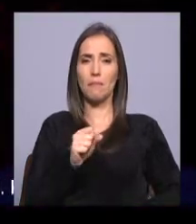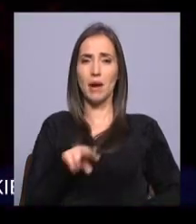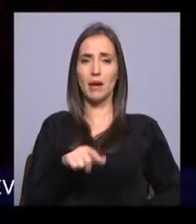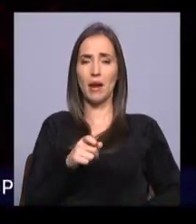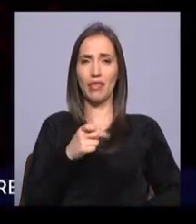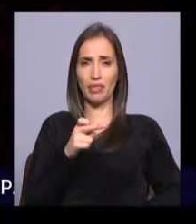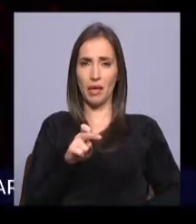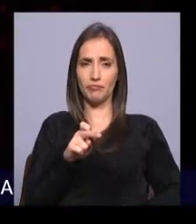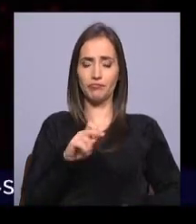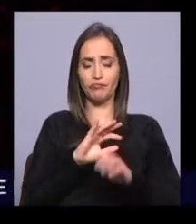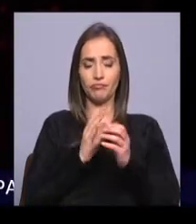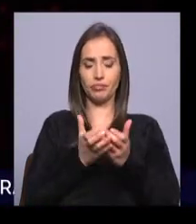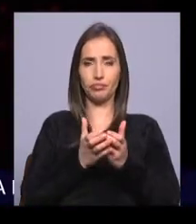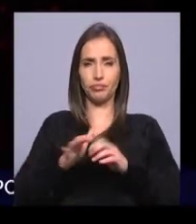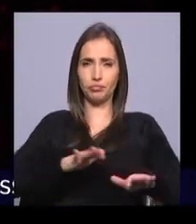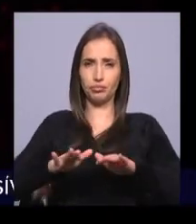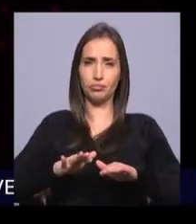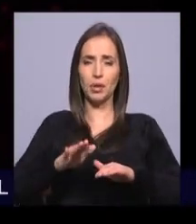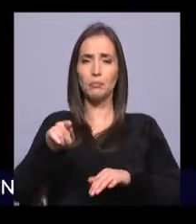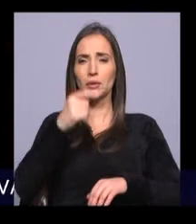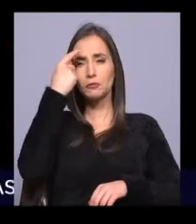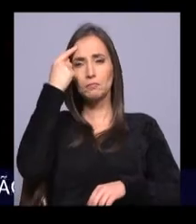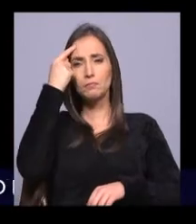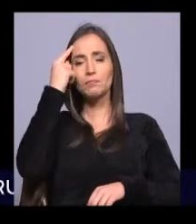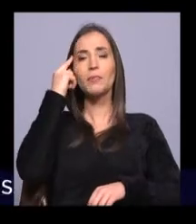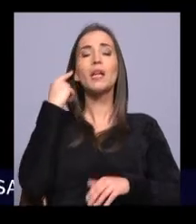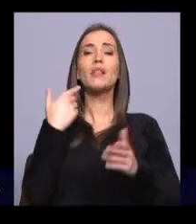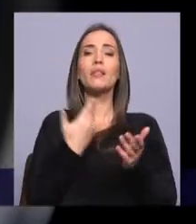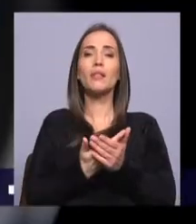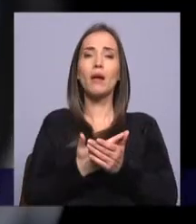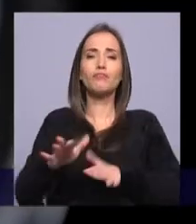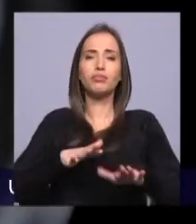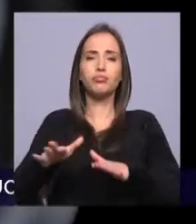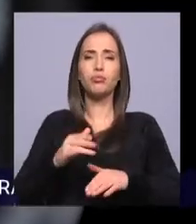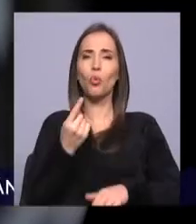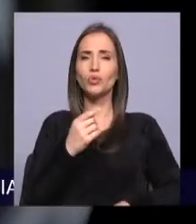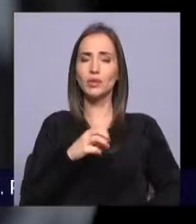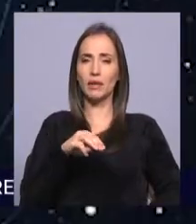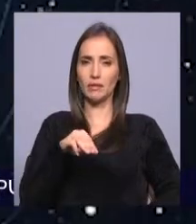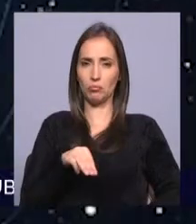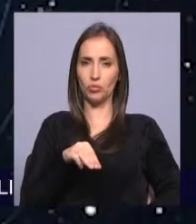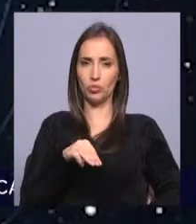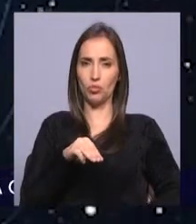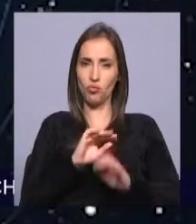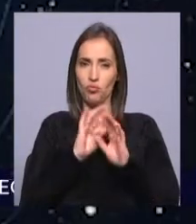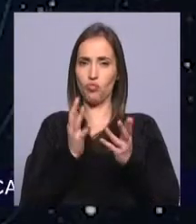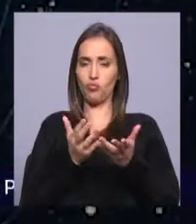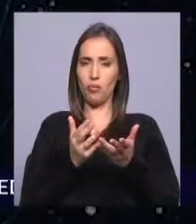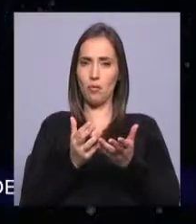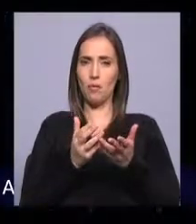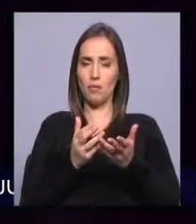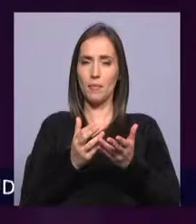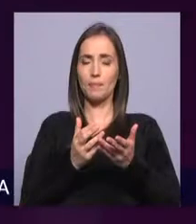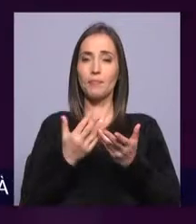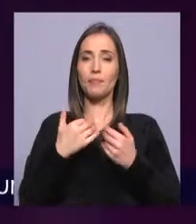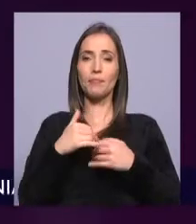superfície. E, Daniel, para teres uma pequena ideia, esse sismo conseguiu abalar apenas 1 centímetro da superfície dessa magnetar. Mas